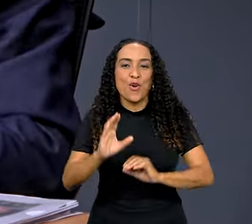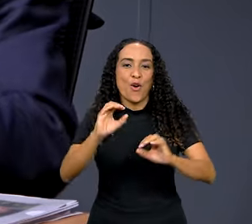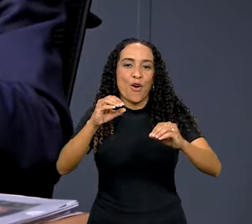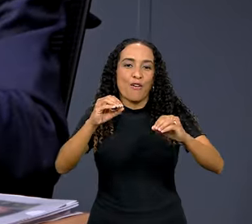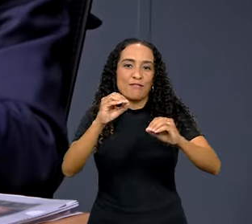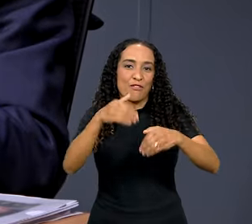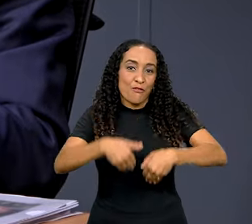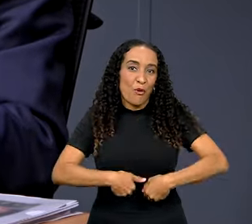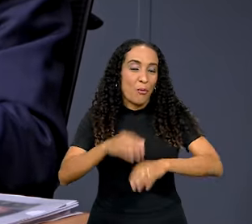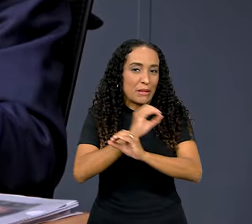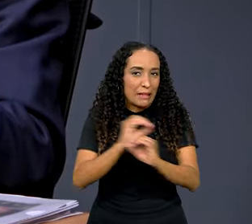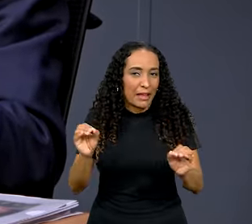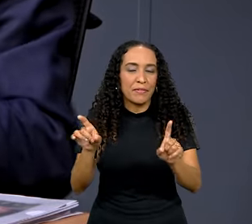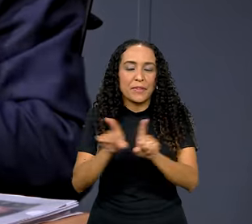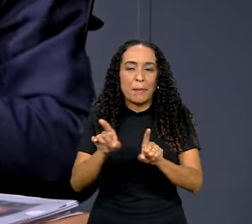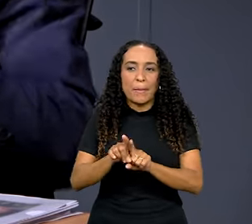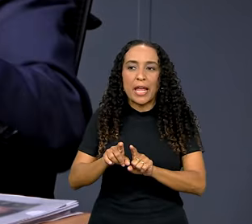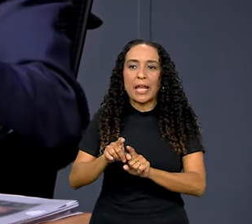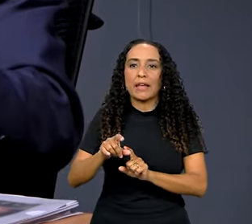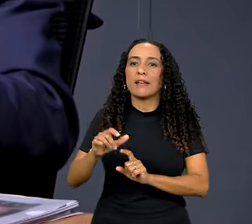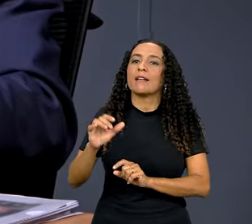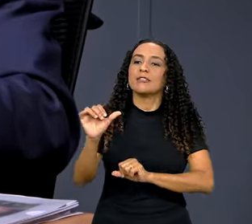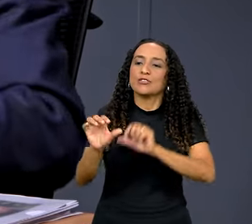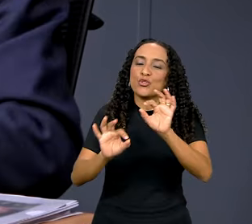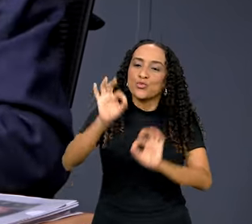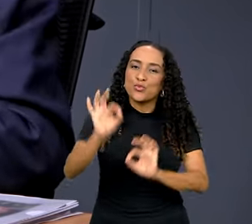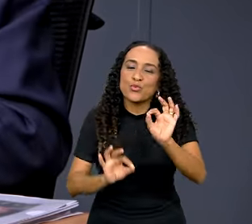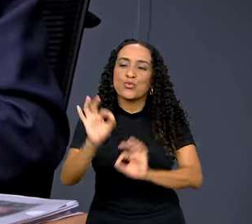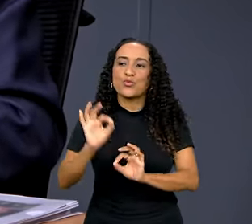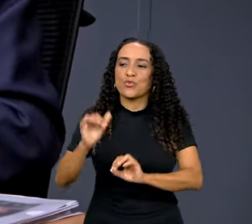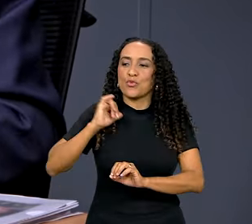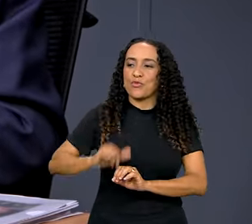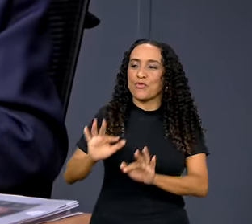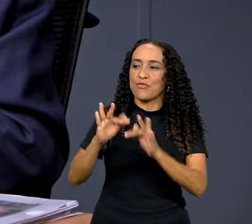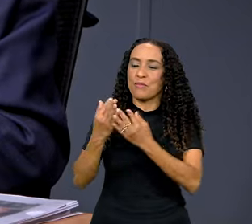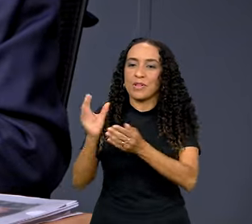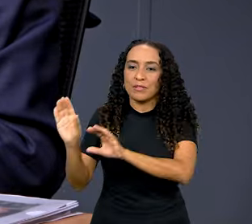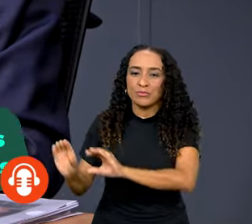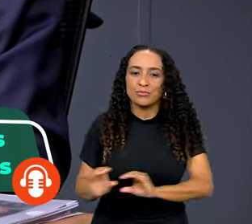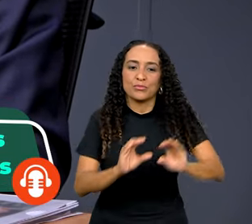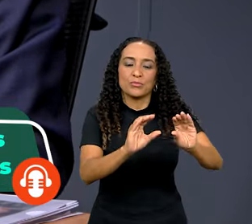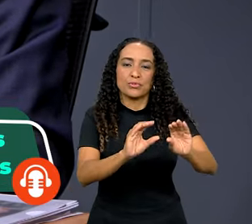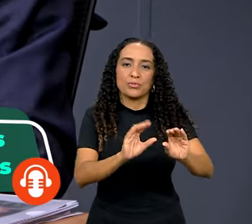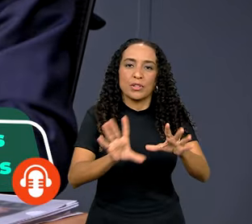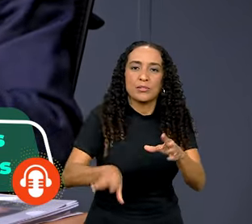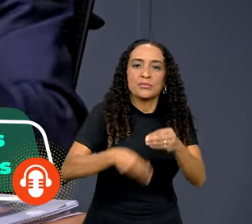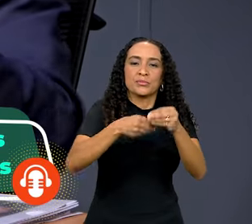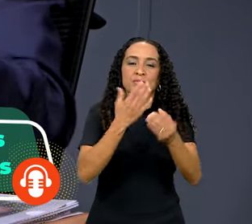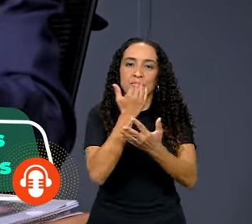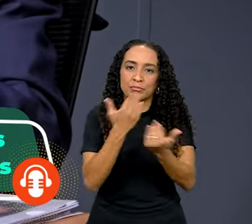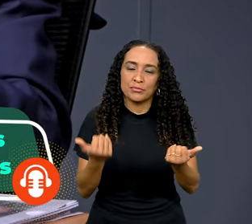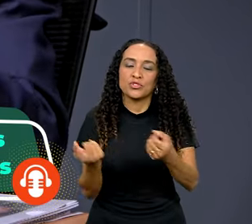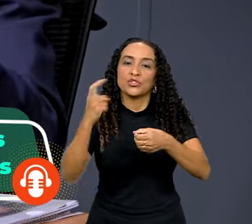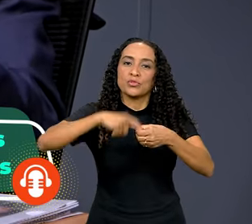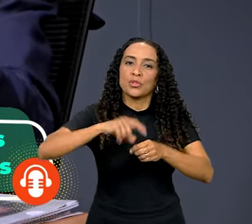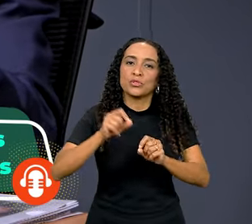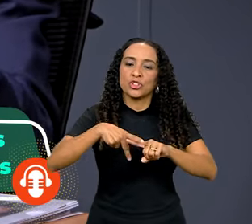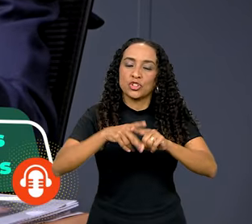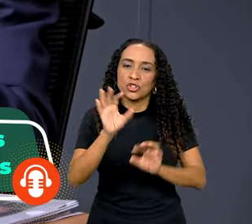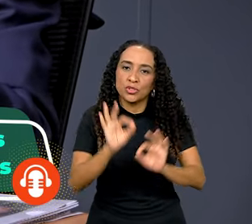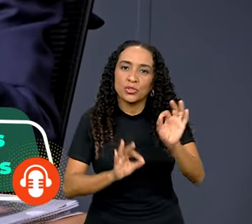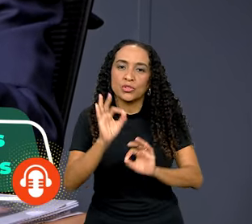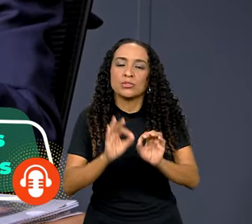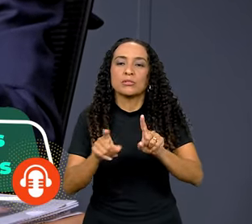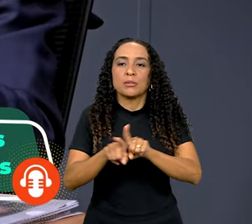e trabalhamos o novo Bolsa Família transferência de renda complemento de alimentação de volta o